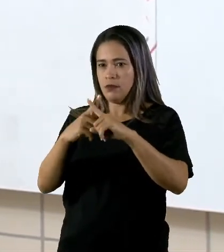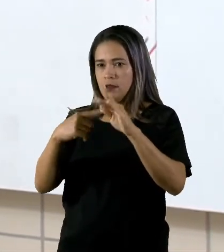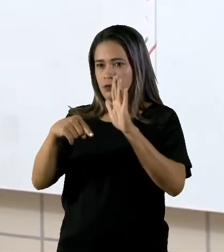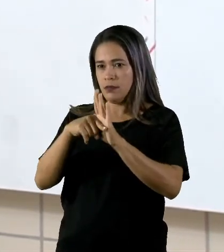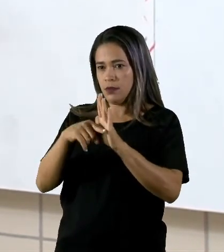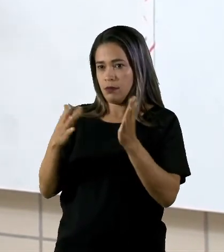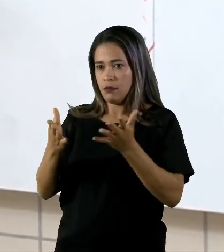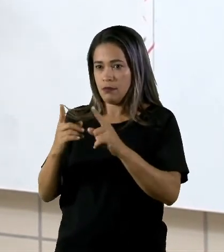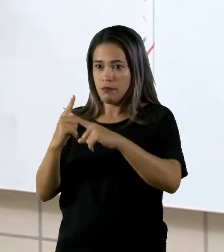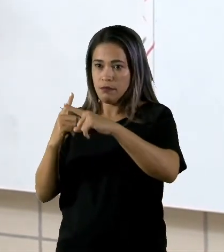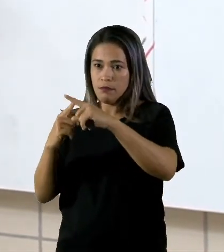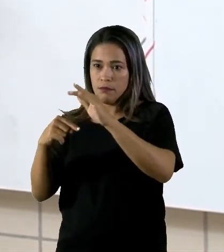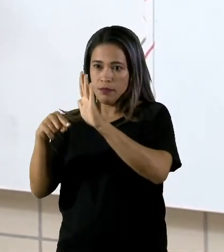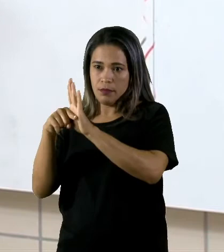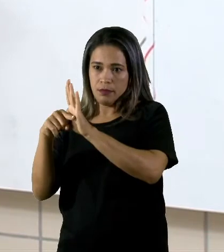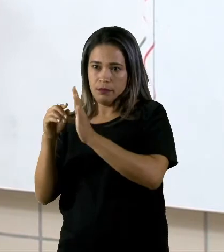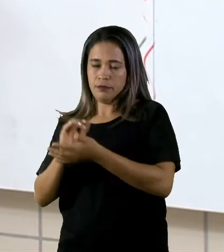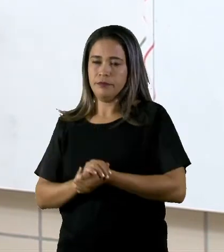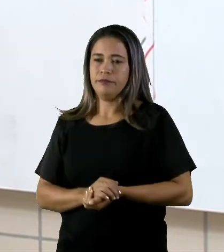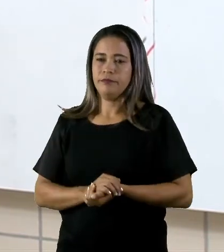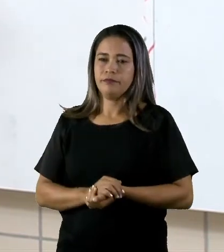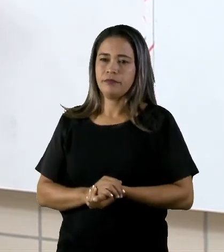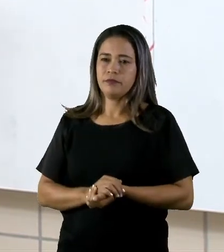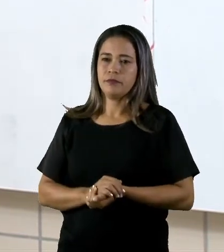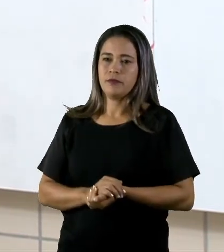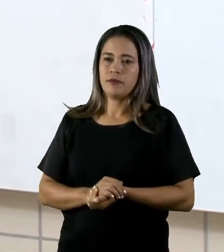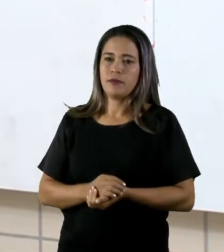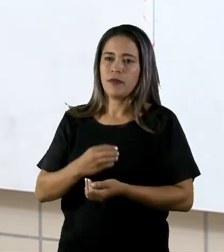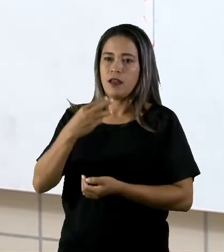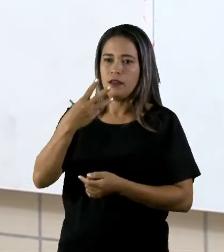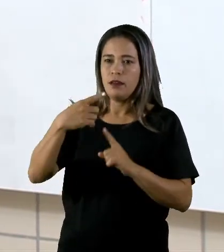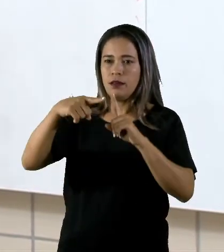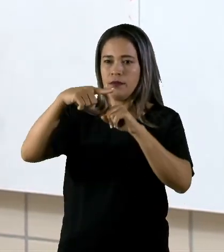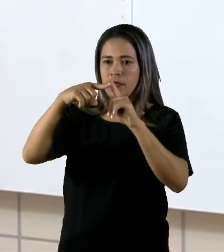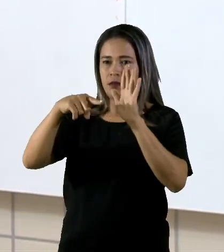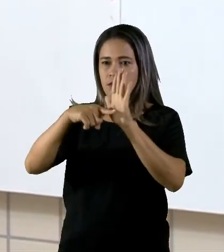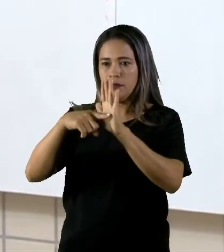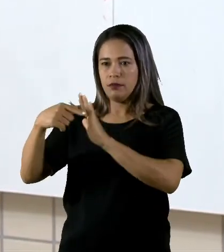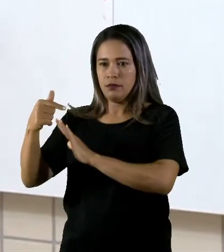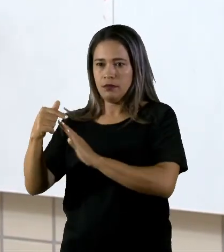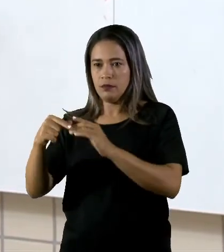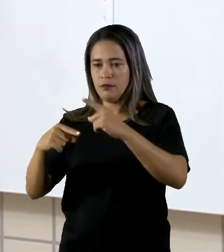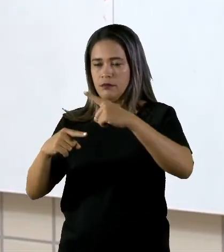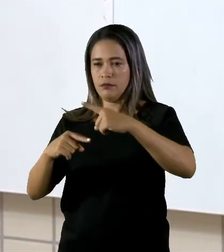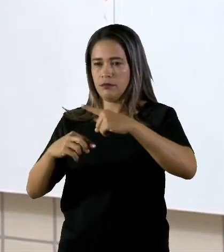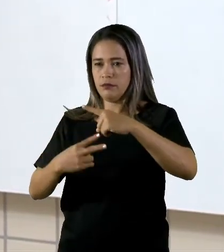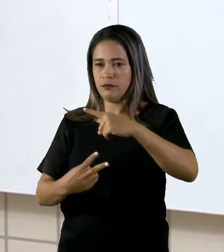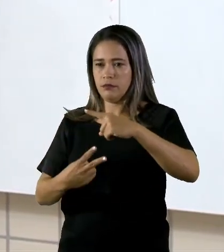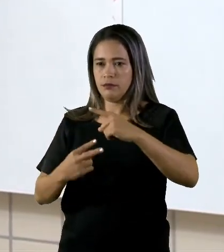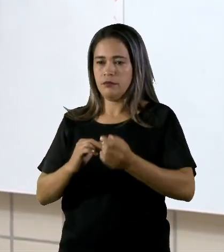Raiz quadrada de 49 são 7. 2 vezes 1, 2.